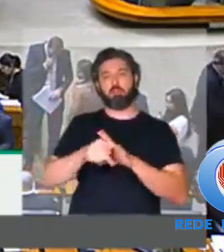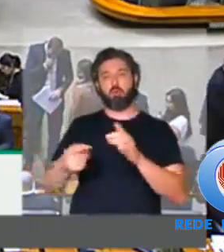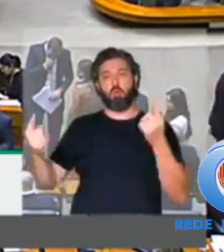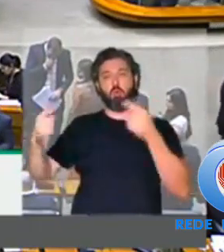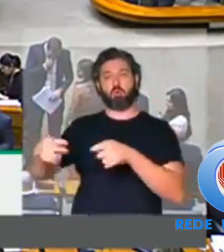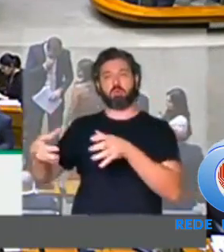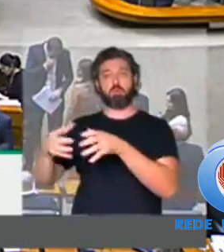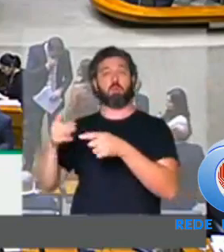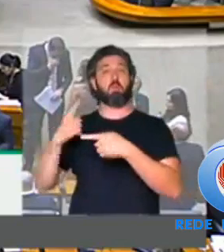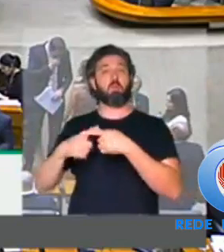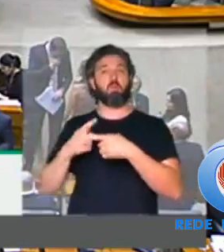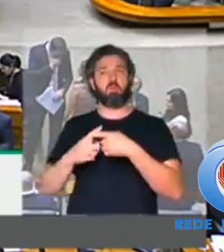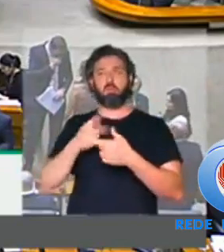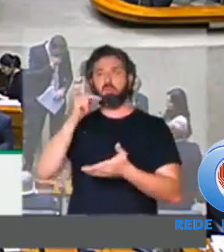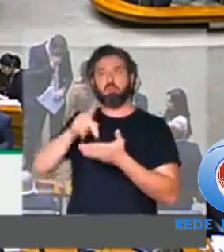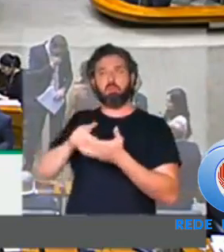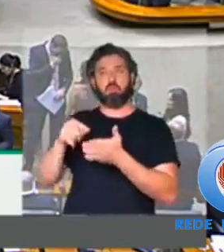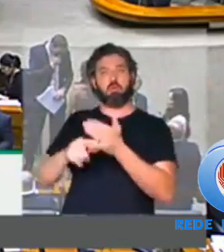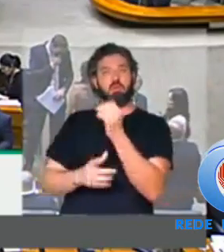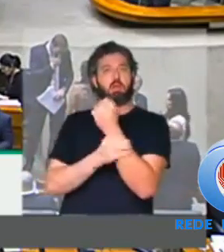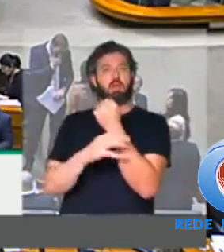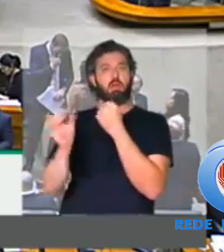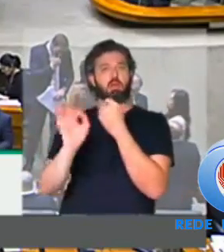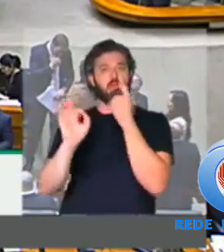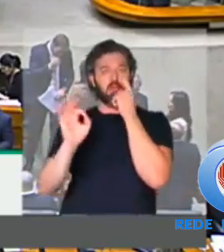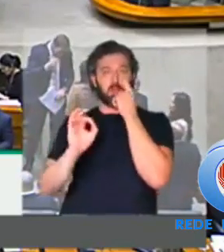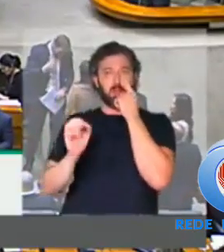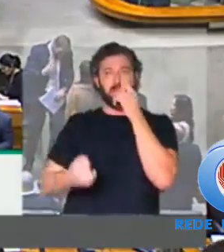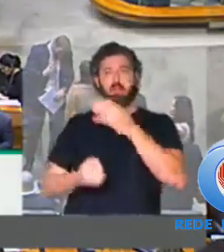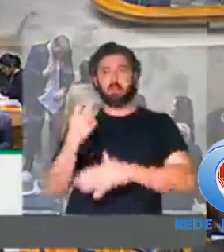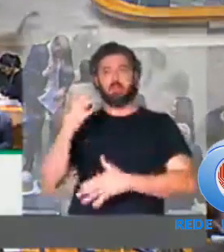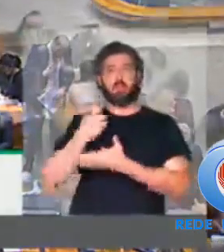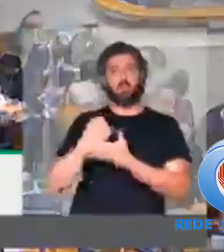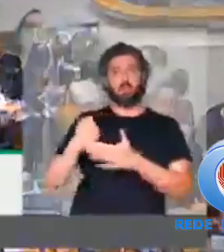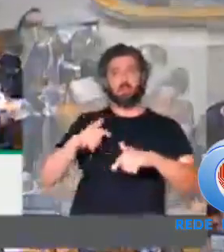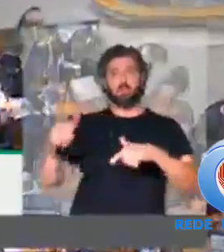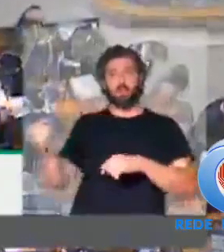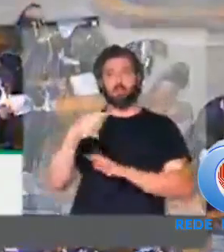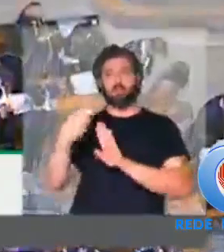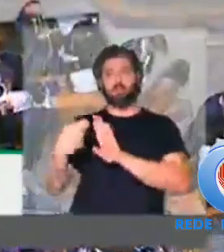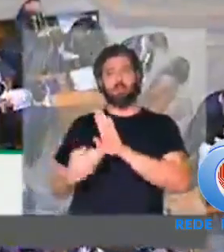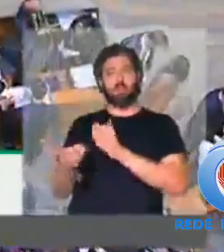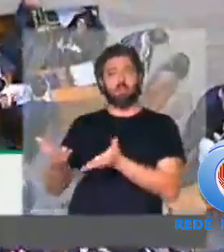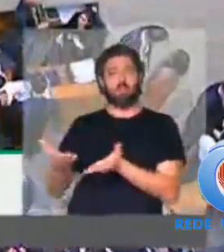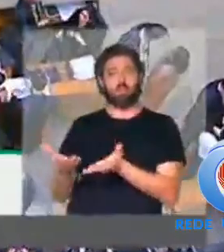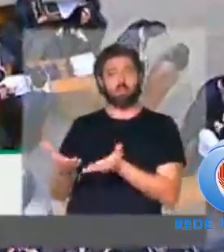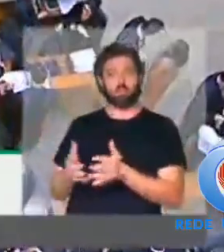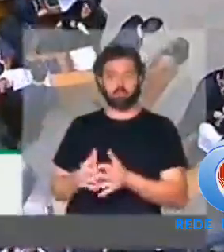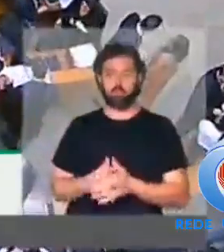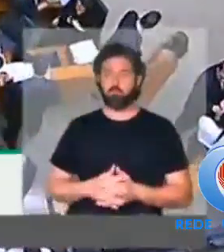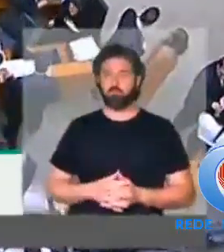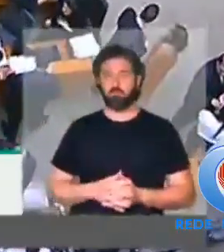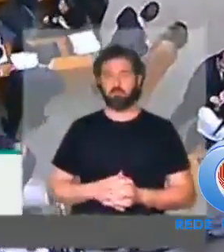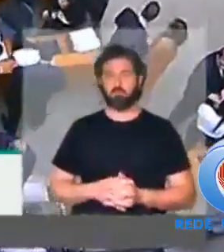da oposição, que afirma que não há garantias para a geração de empregos com essas novas regras da MP.